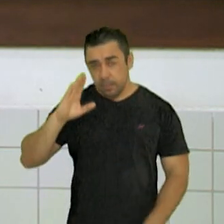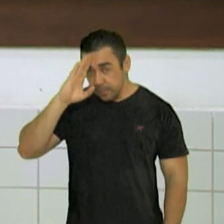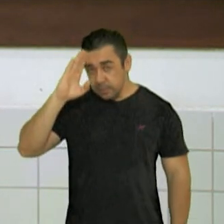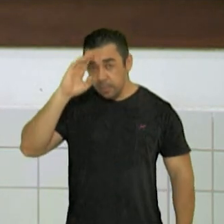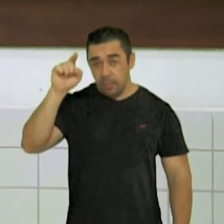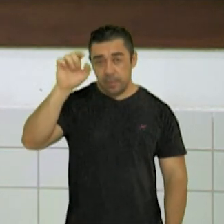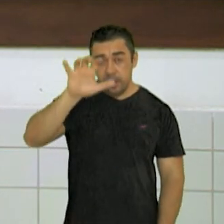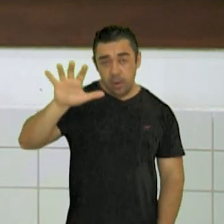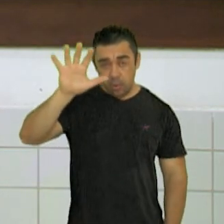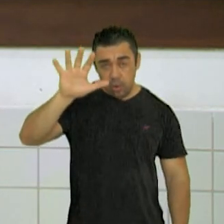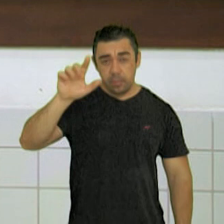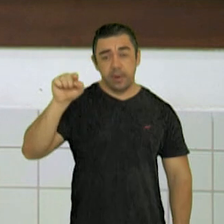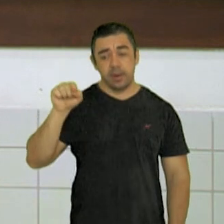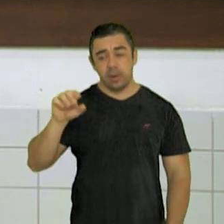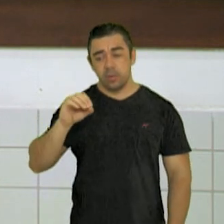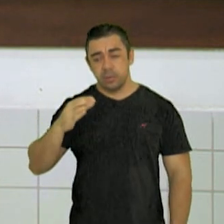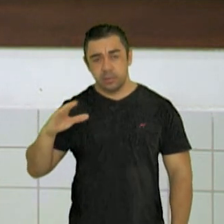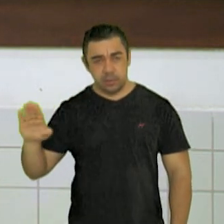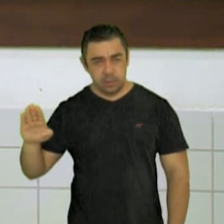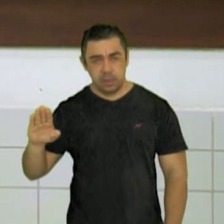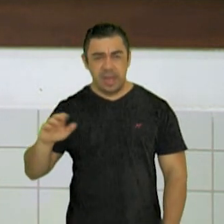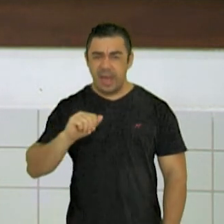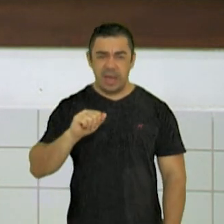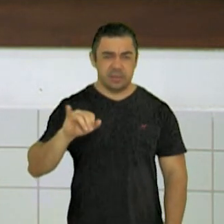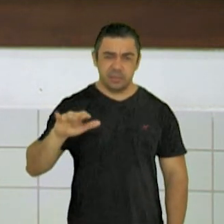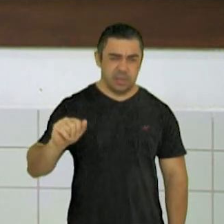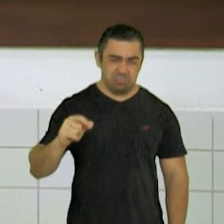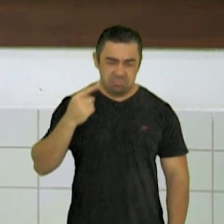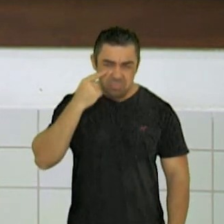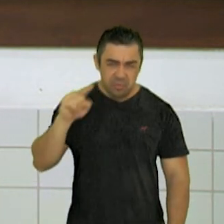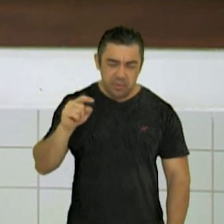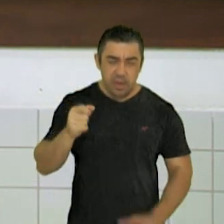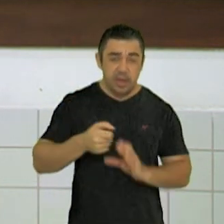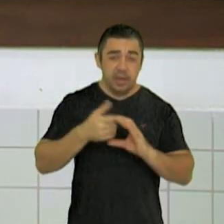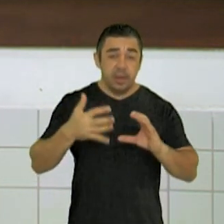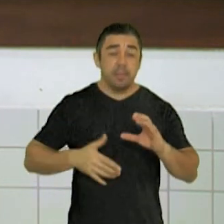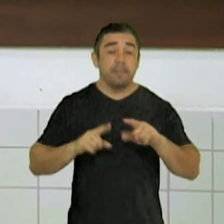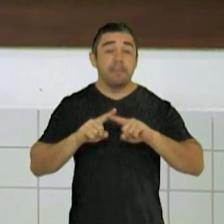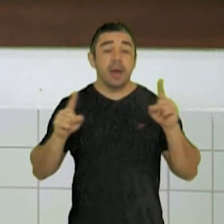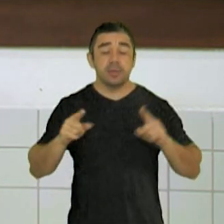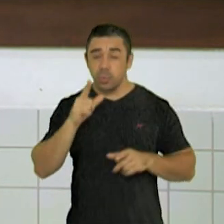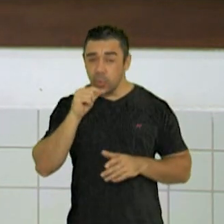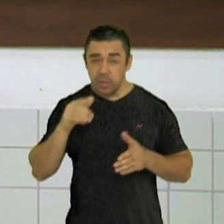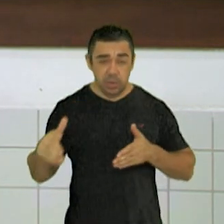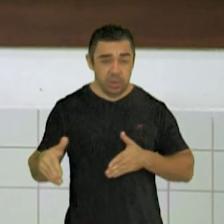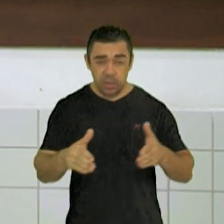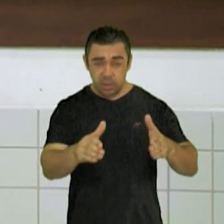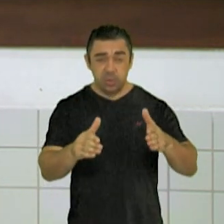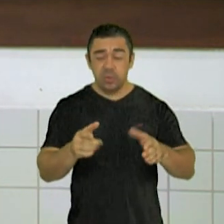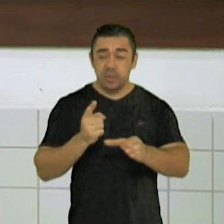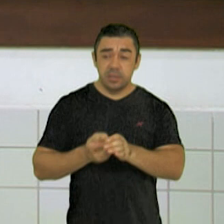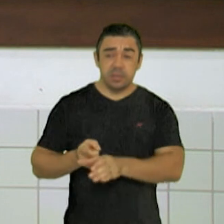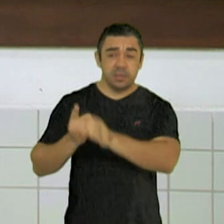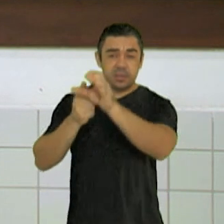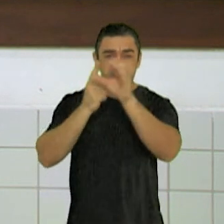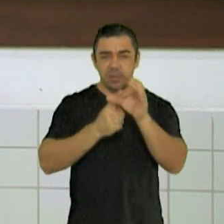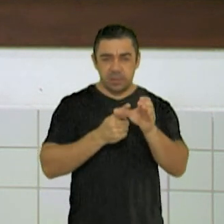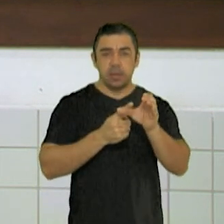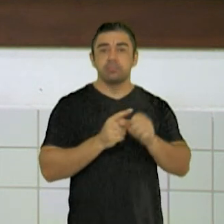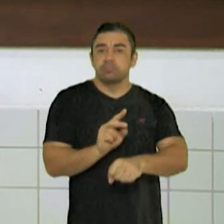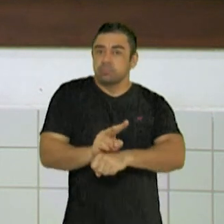da Oceania, da Ásia não vimos tanto essa característica, mas os rios, né, que cortam essas cidades são muito